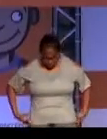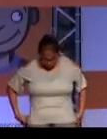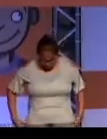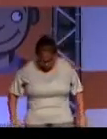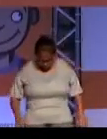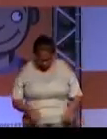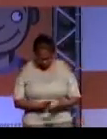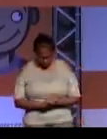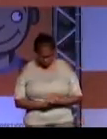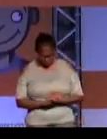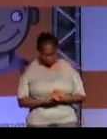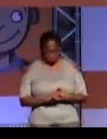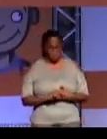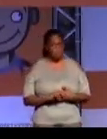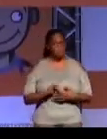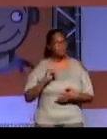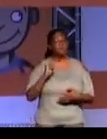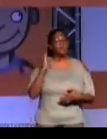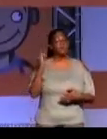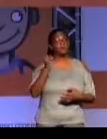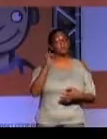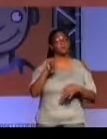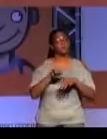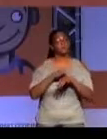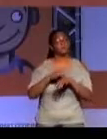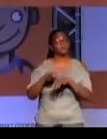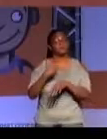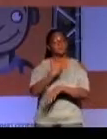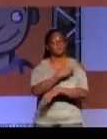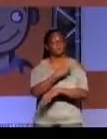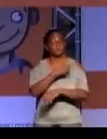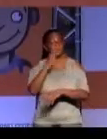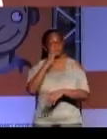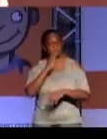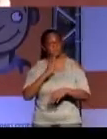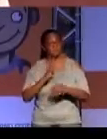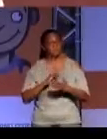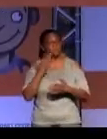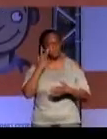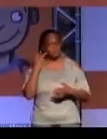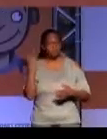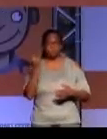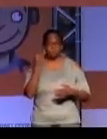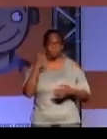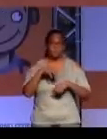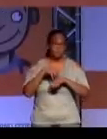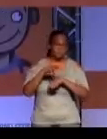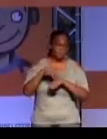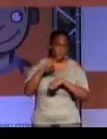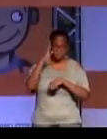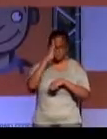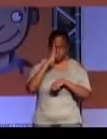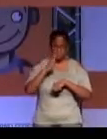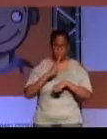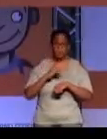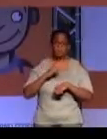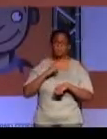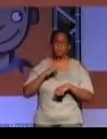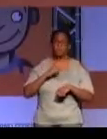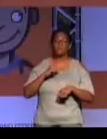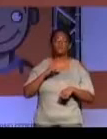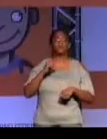A importância estratégica de vacina no Brasil. Eu acho que é importante dizer que o Brasil, que tem uma população de